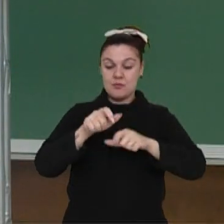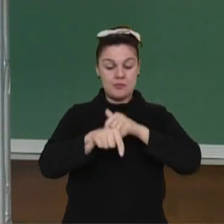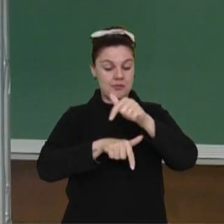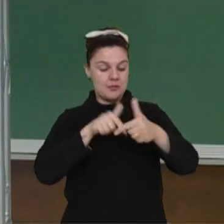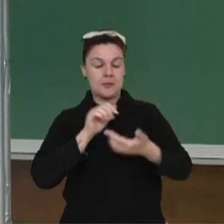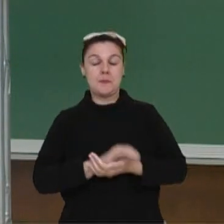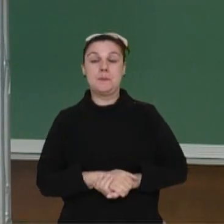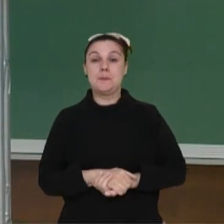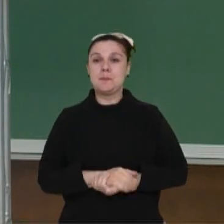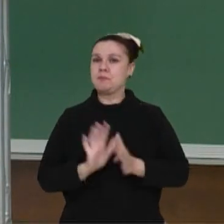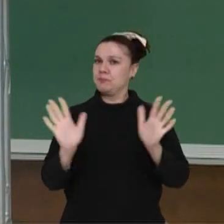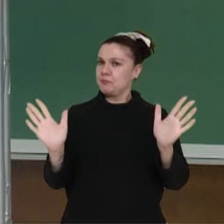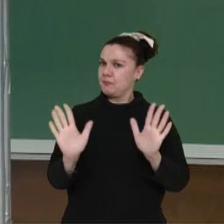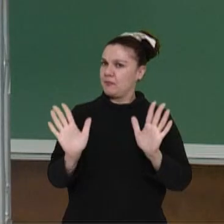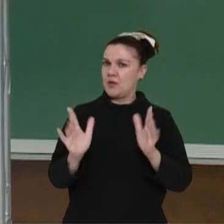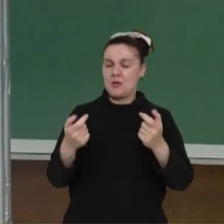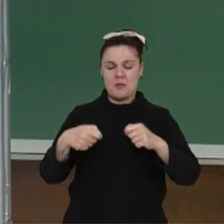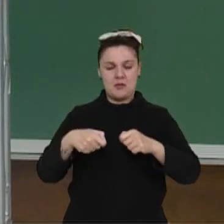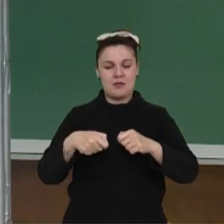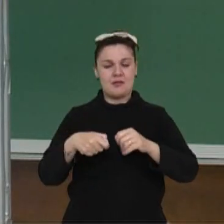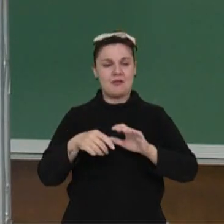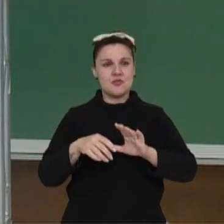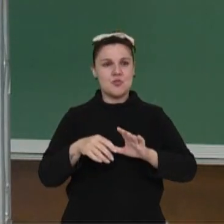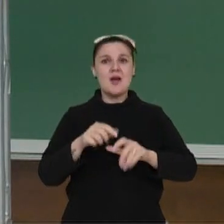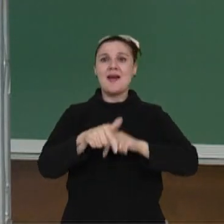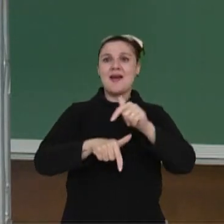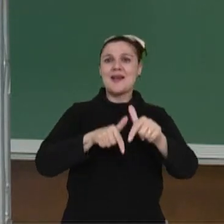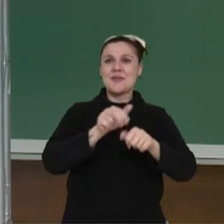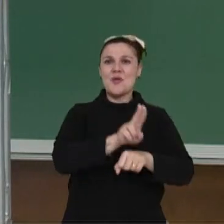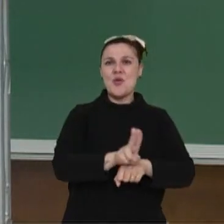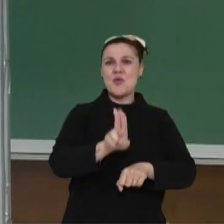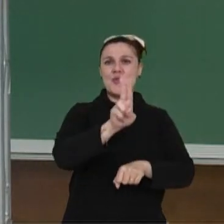agora não era mais aquela coisa de o trabalhador